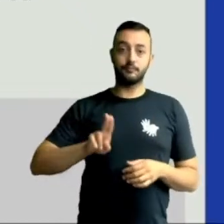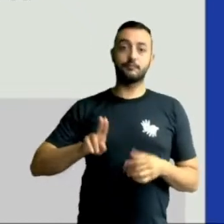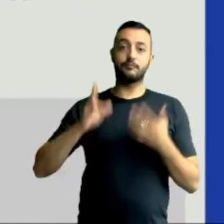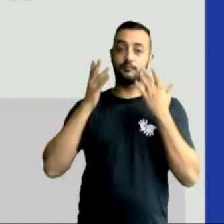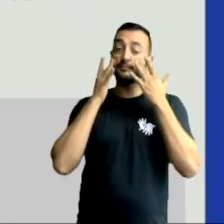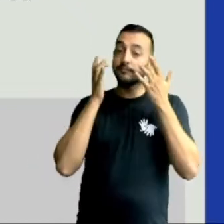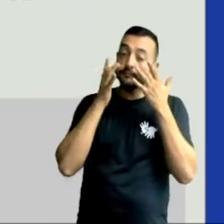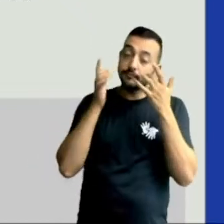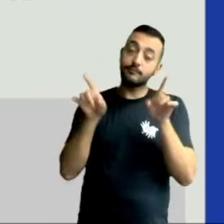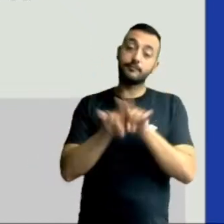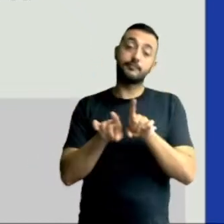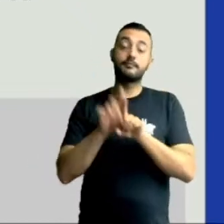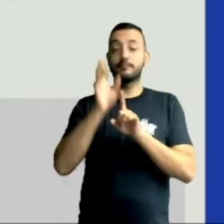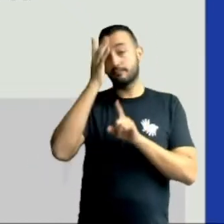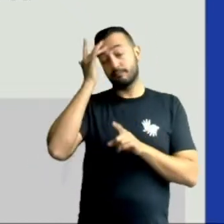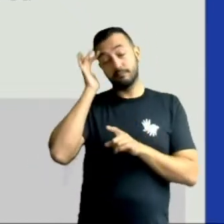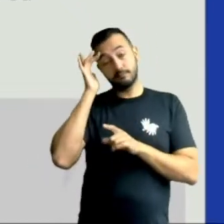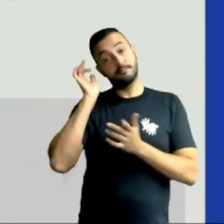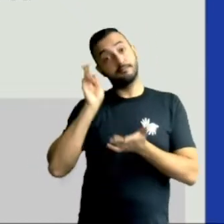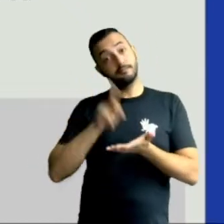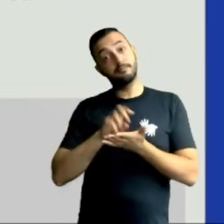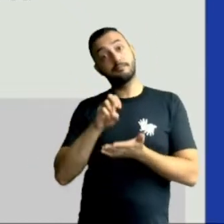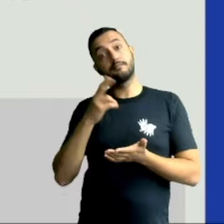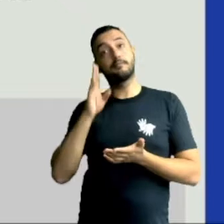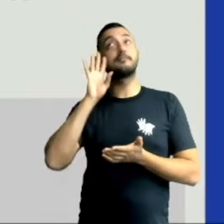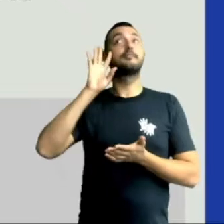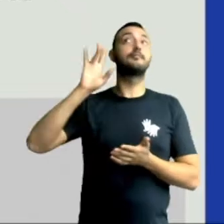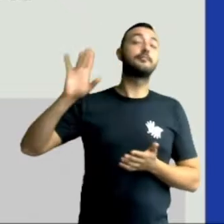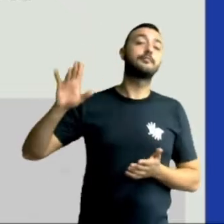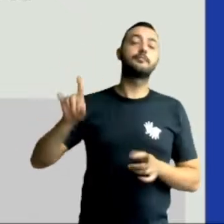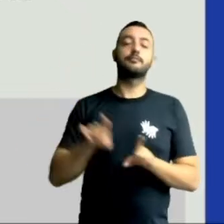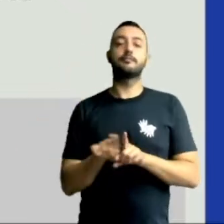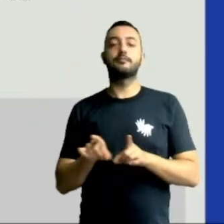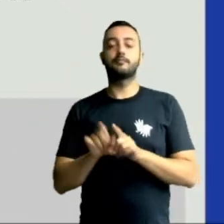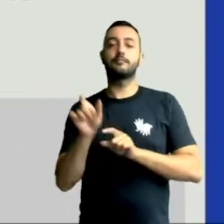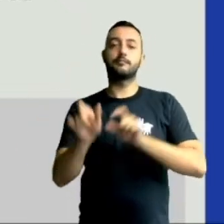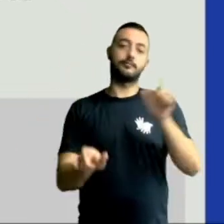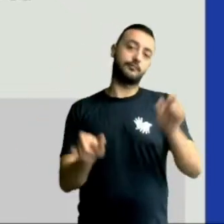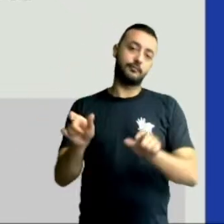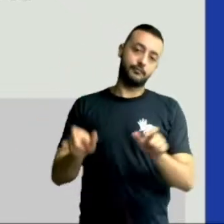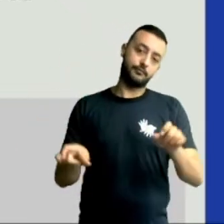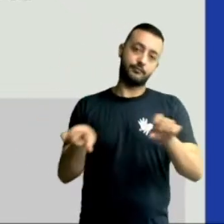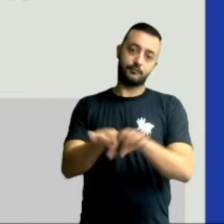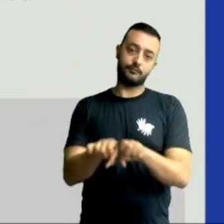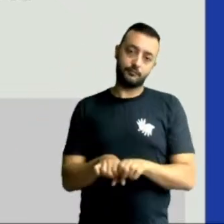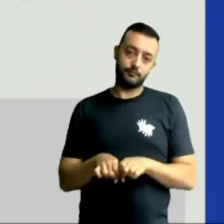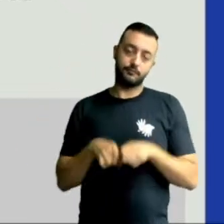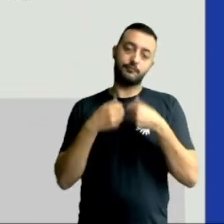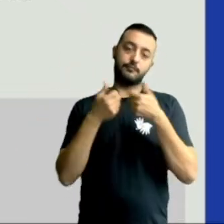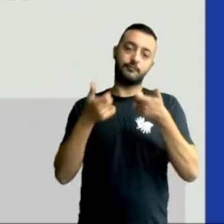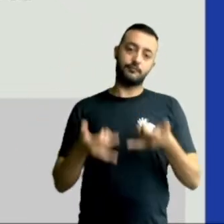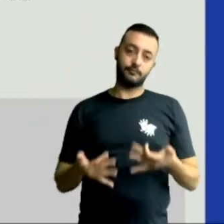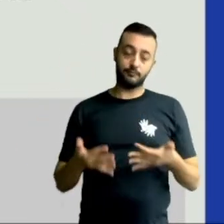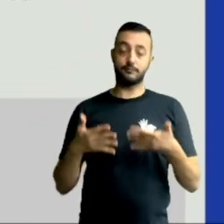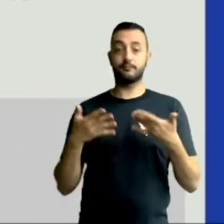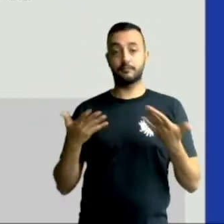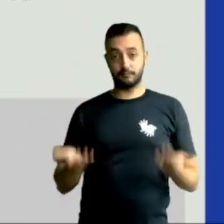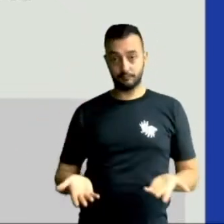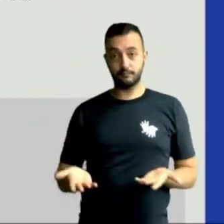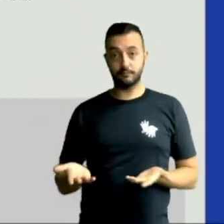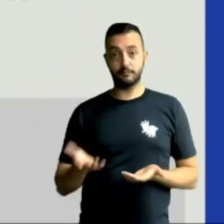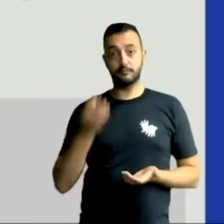personagens realistas ou de fantasia, observando os elementos da estrutura narrativa. Então, como a